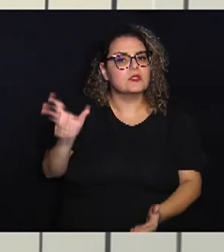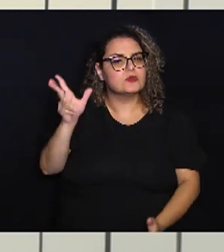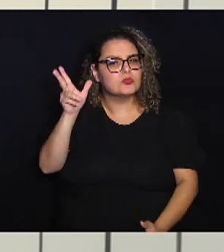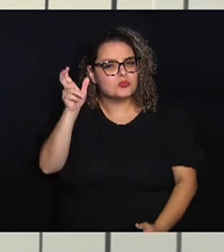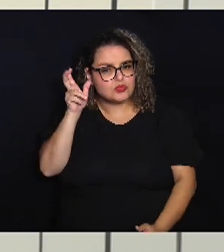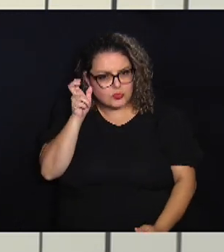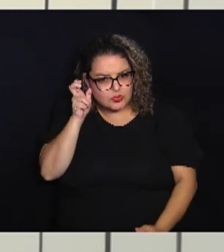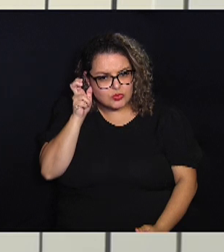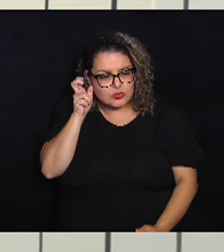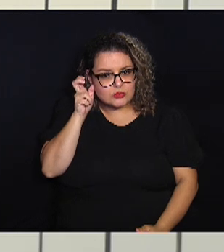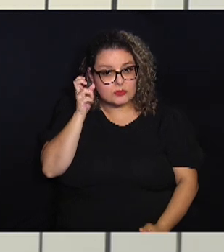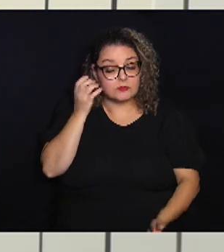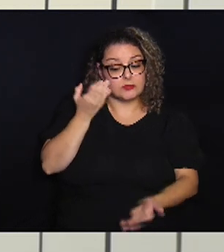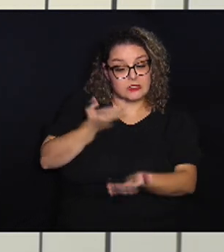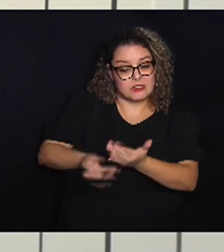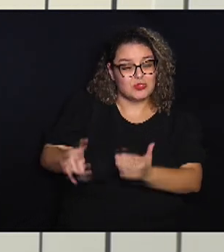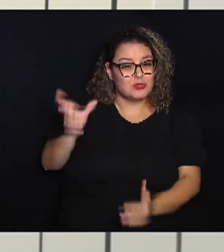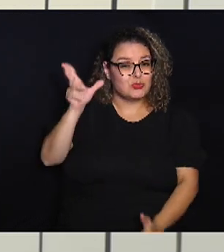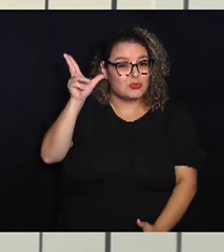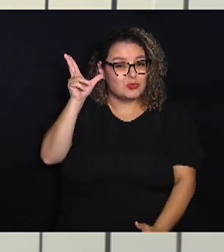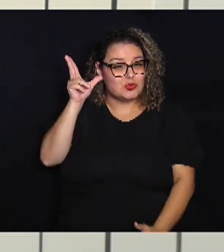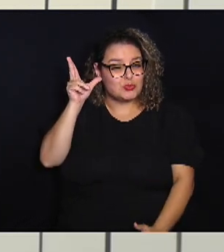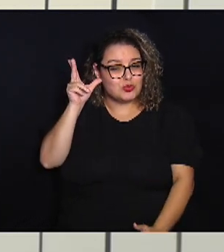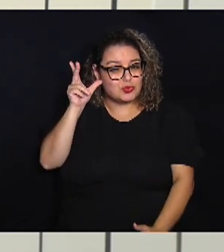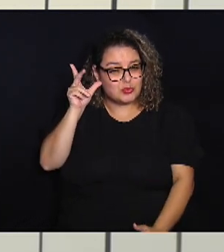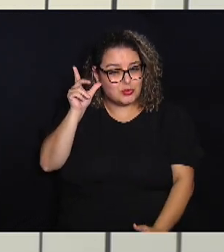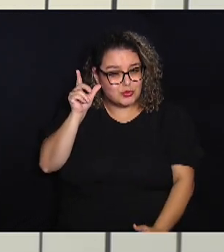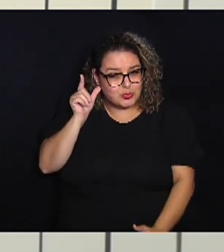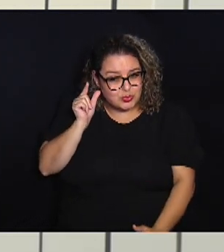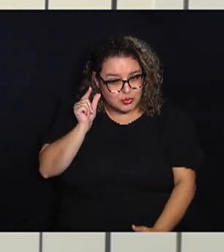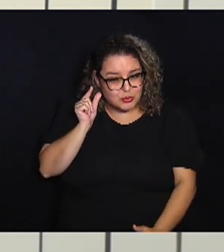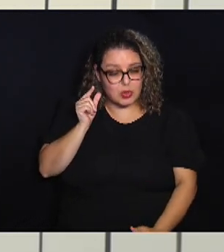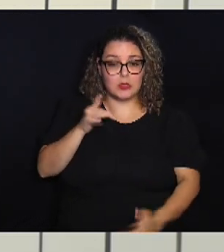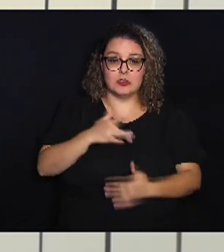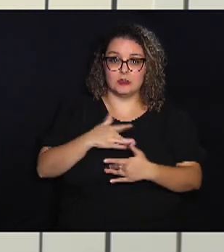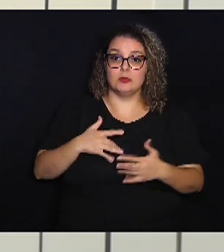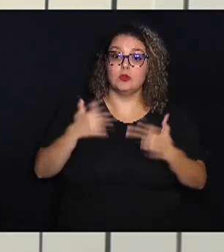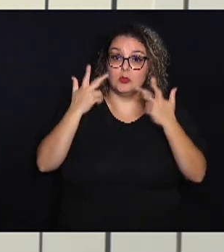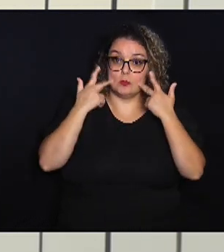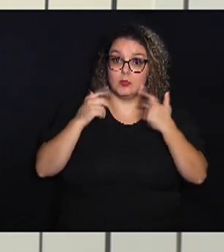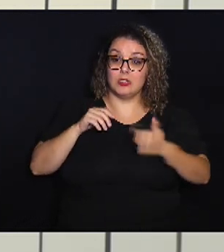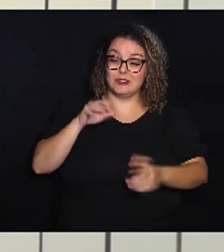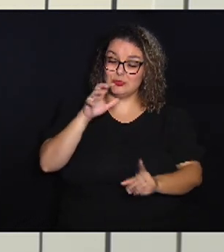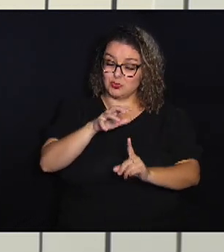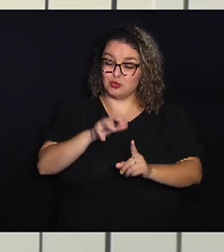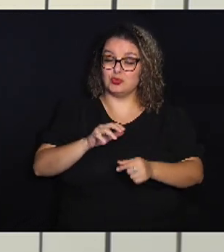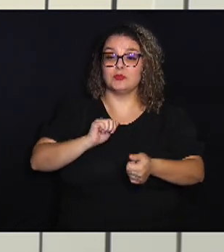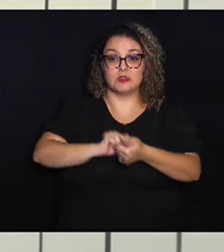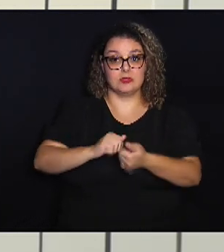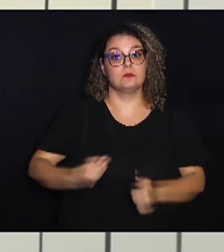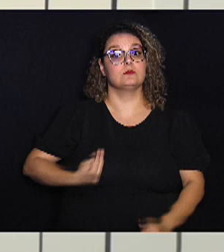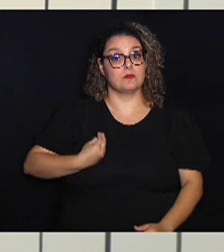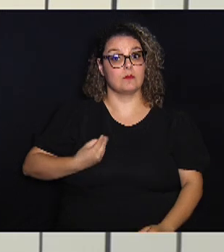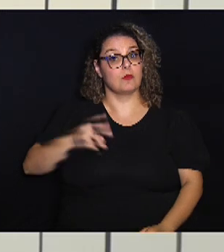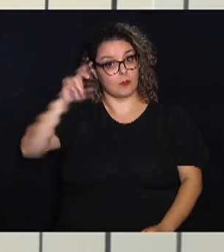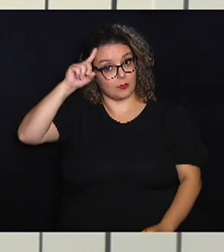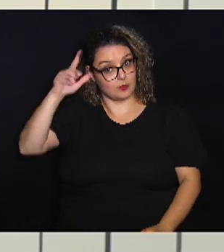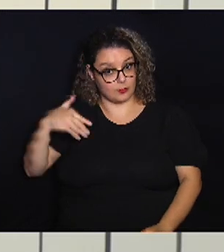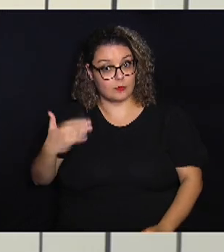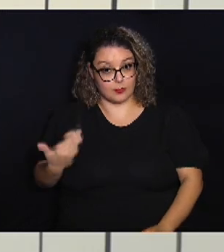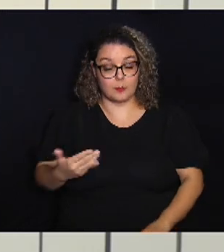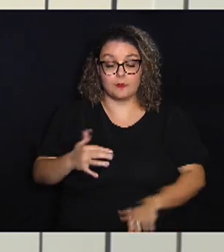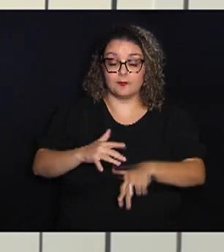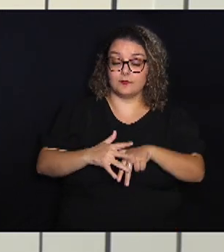auditiva. A perda auditiva é um problema de saúde comum e que afeta a qualidade de vida e a rotina do paciente.